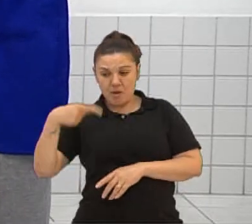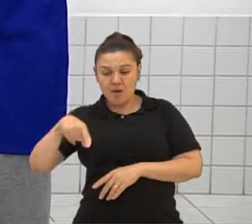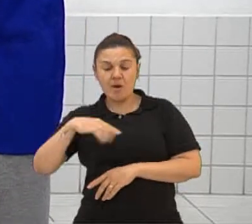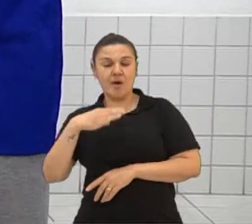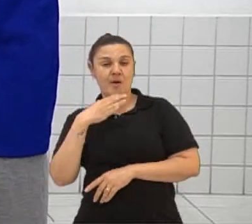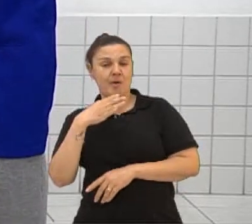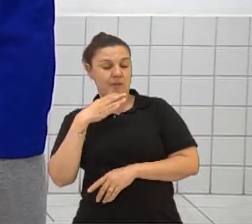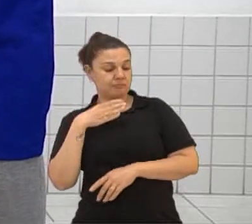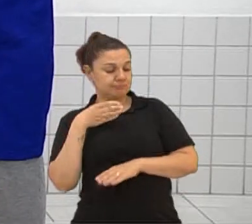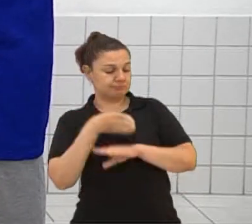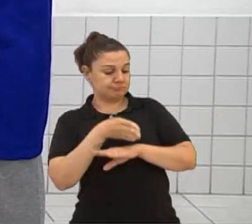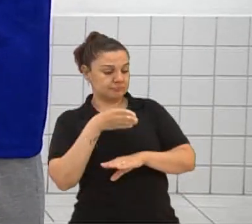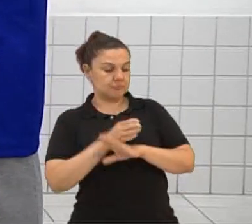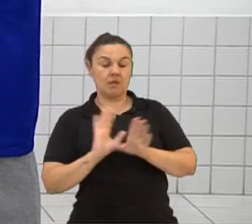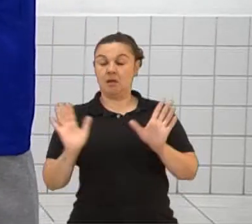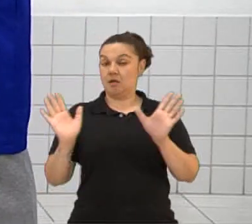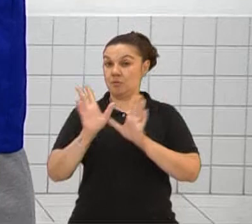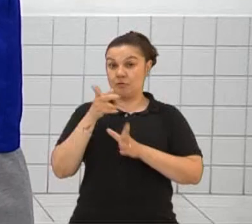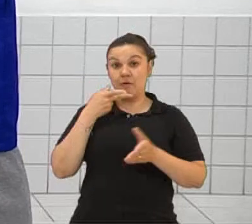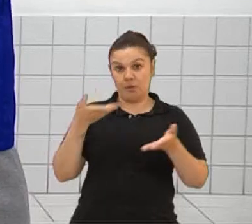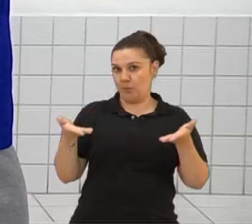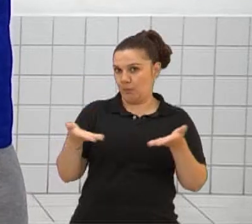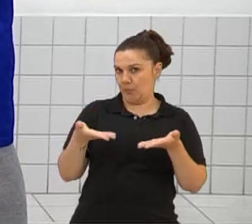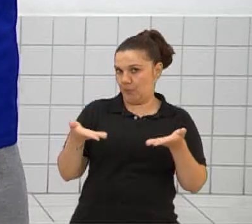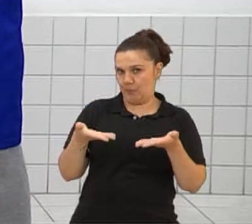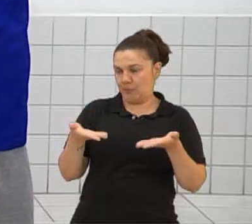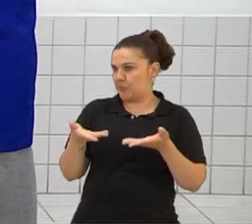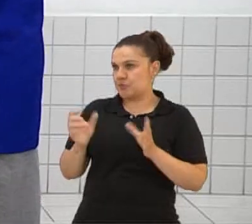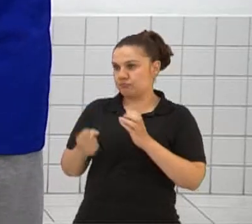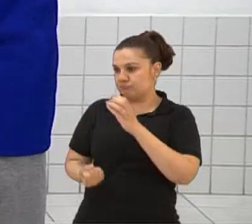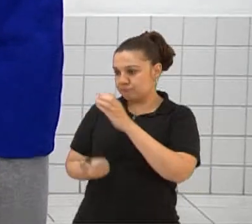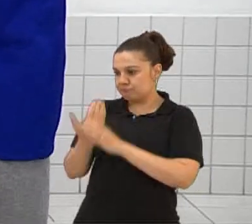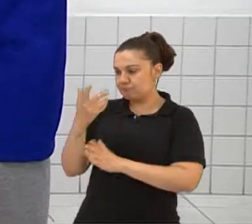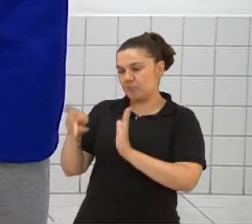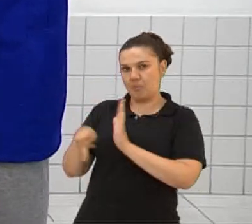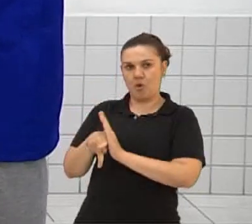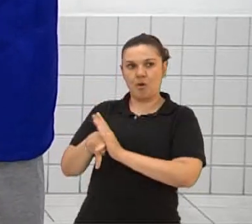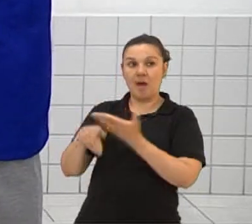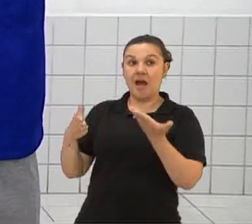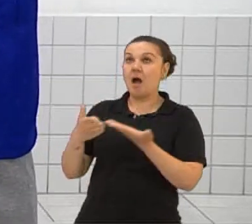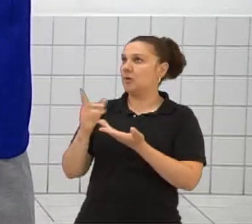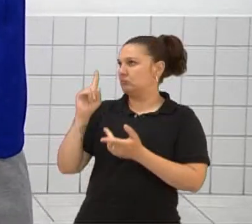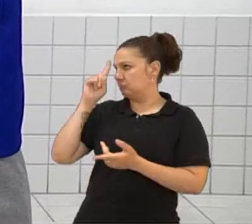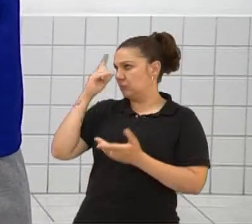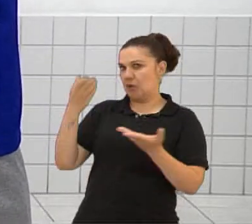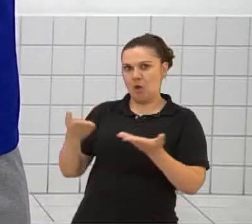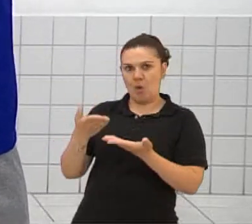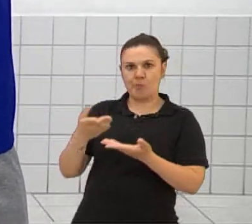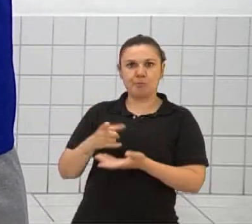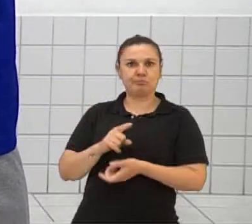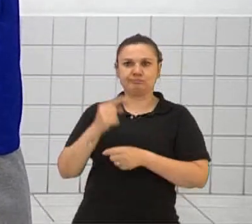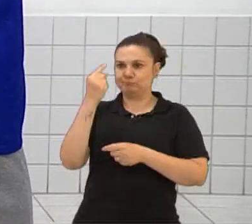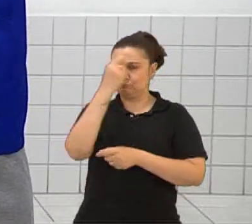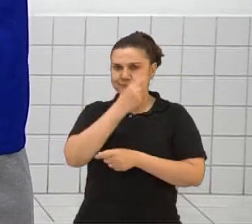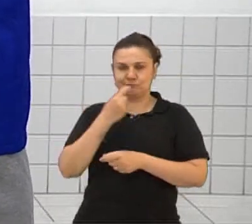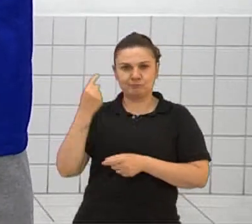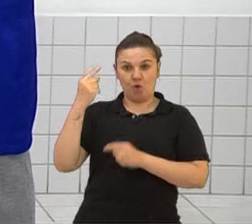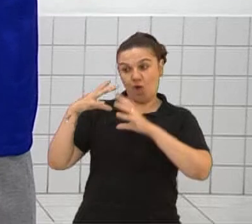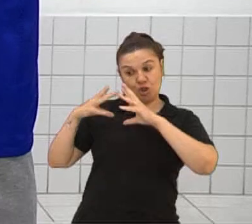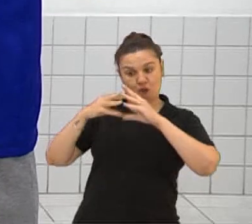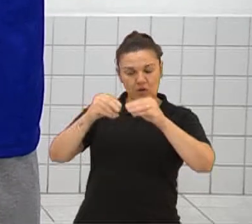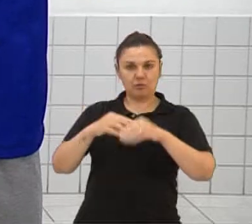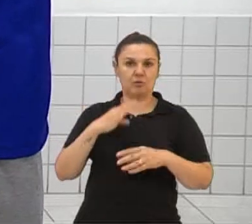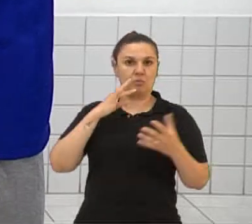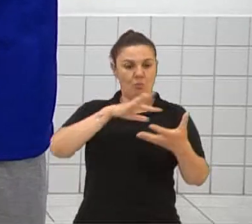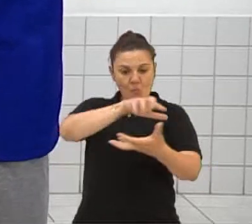pessoas, e a gente não está falando de hoje, que surge uma modalidade, se a gente inventar algo, em poucas horas é possível o mundo